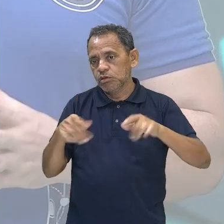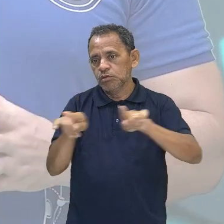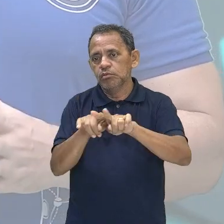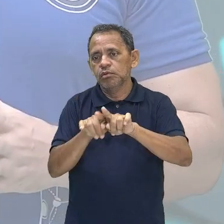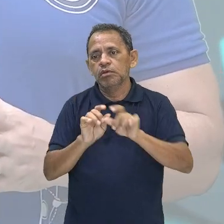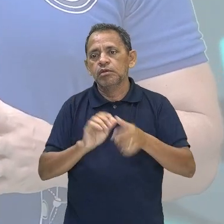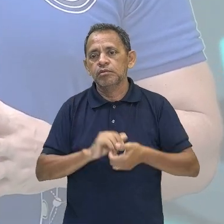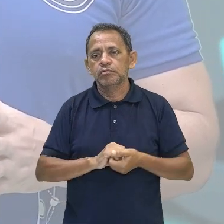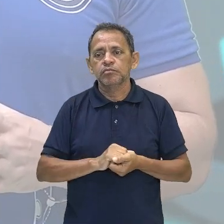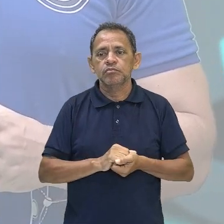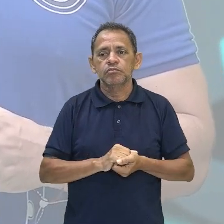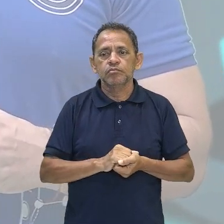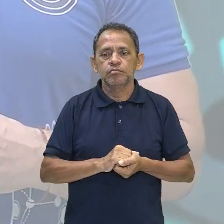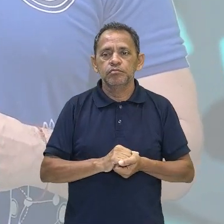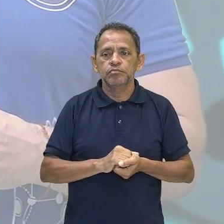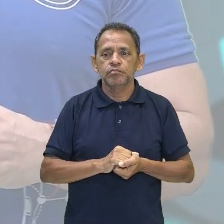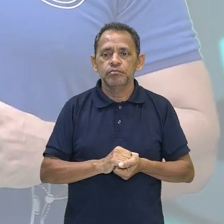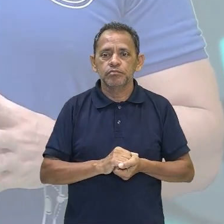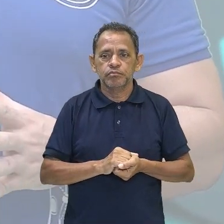eating chocolate?